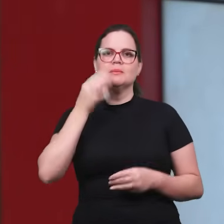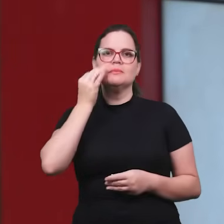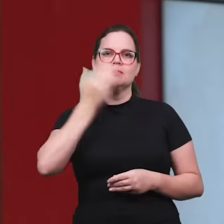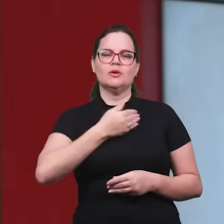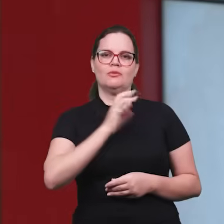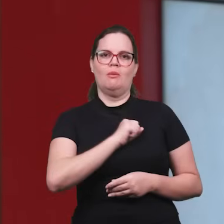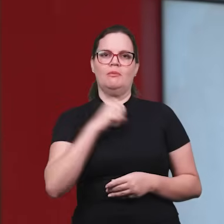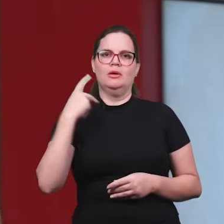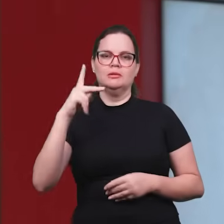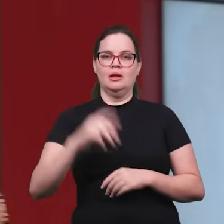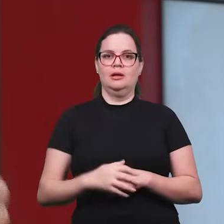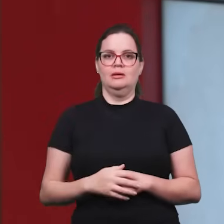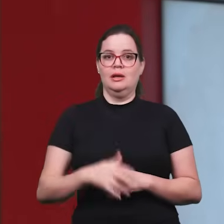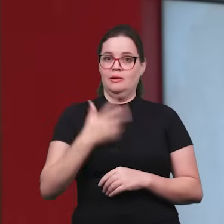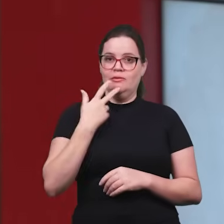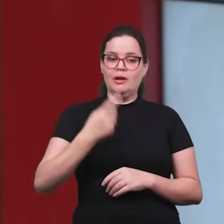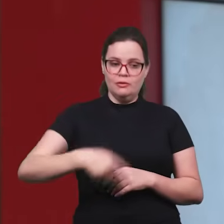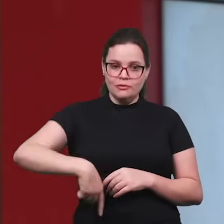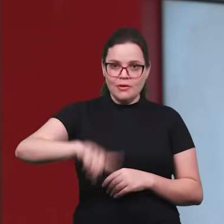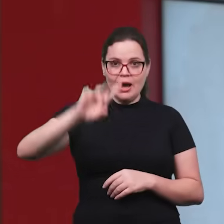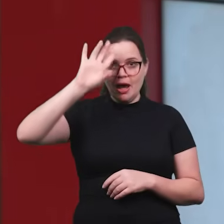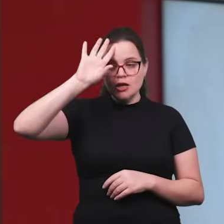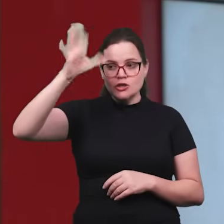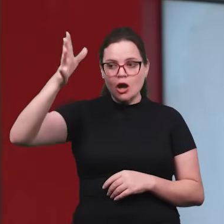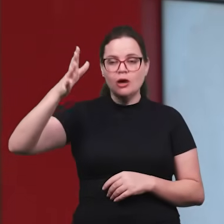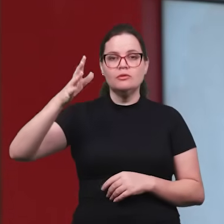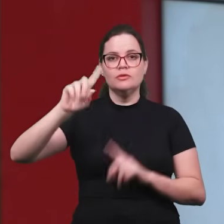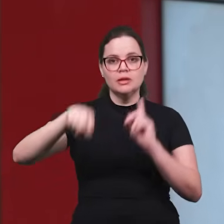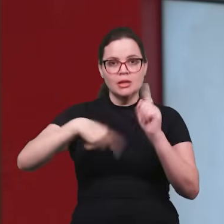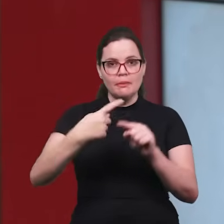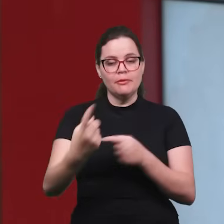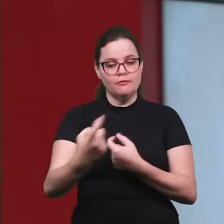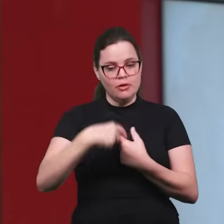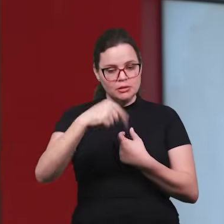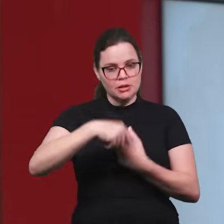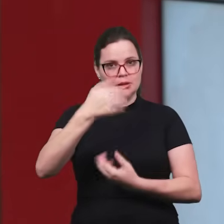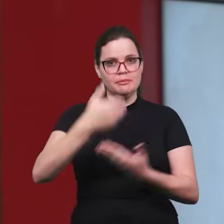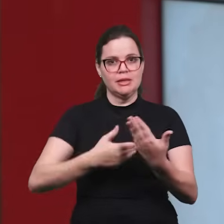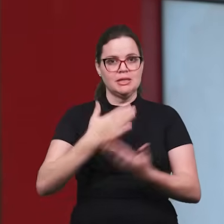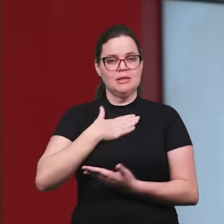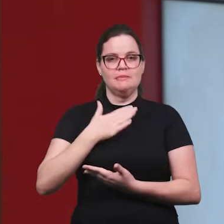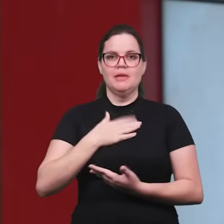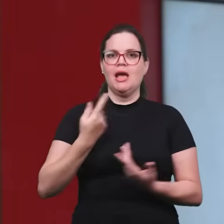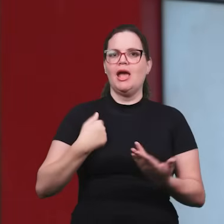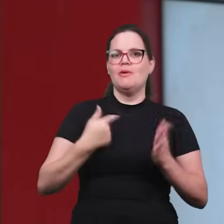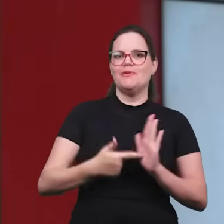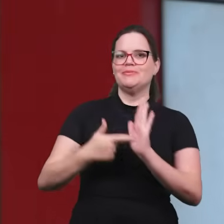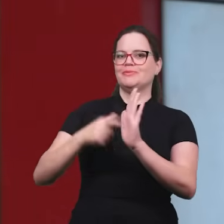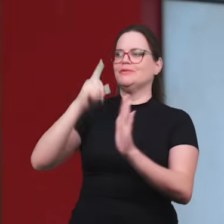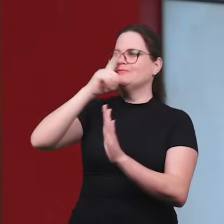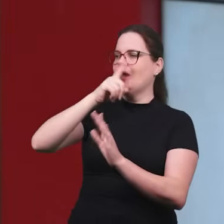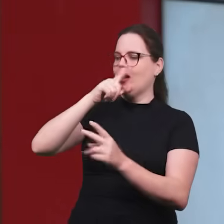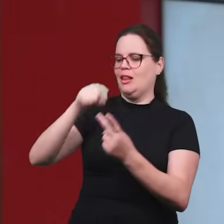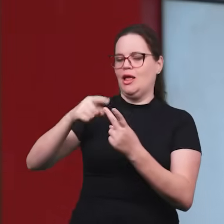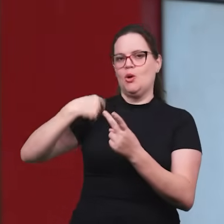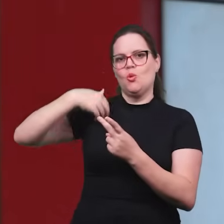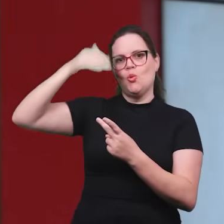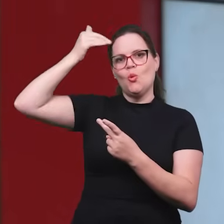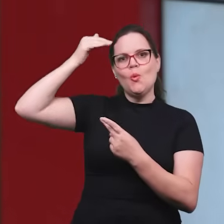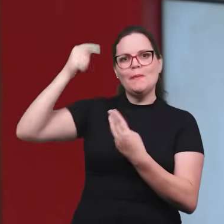aqui, traz diante de mim. Então, diante dele, nós podemos trazer a nossa necessidade, a nossa falha, a nossa culpa, porque nós não